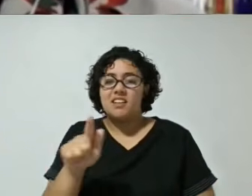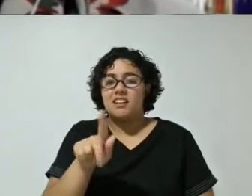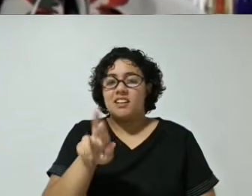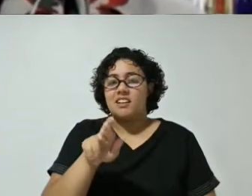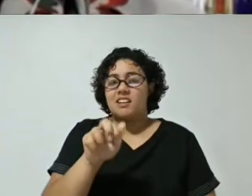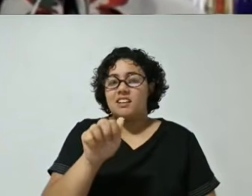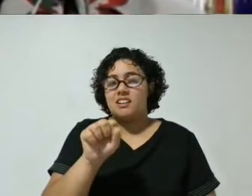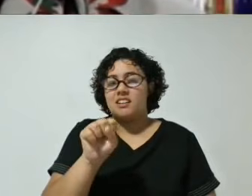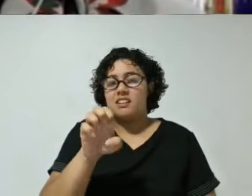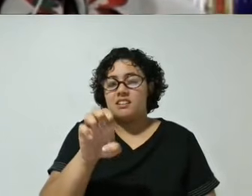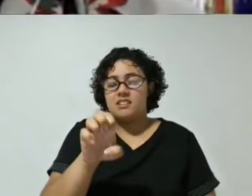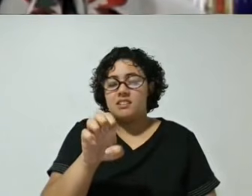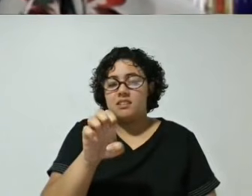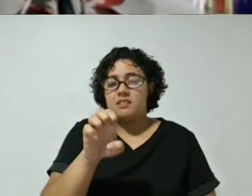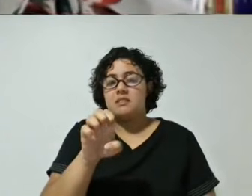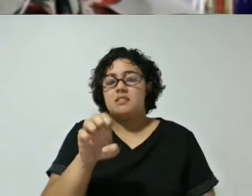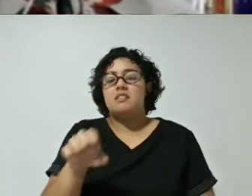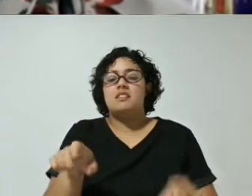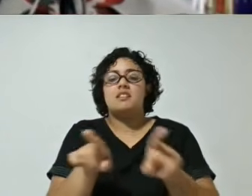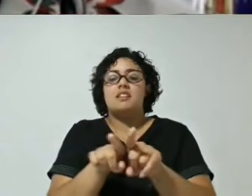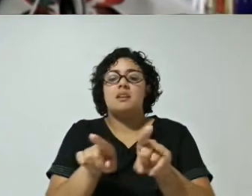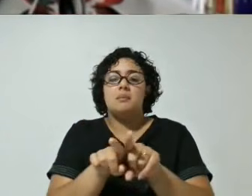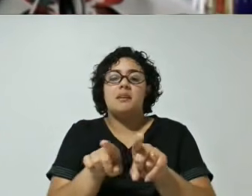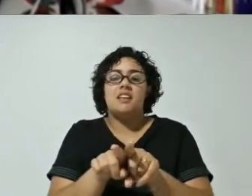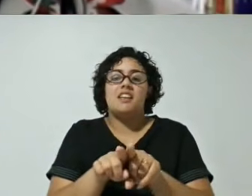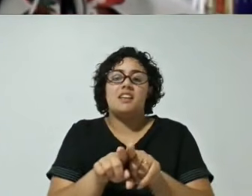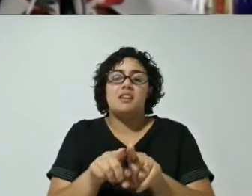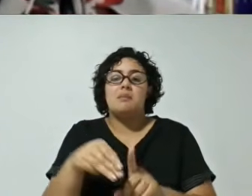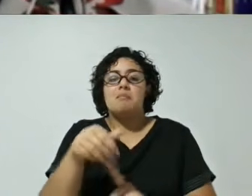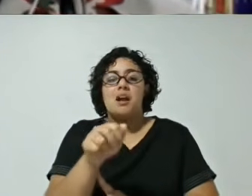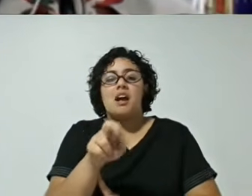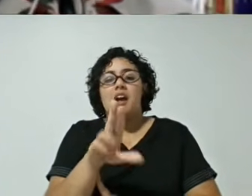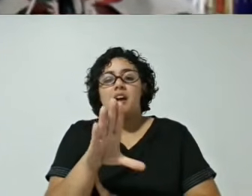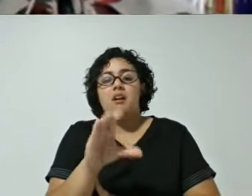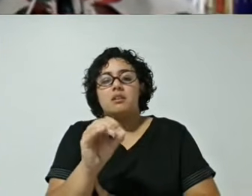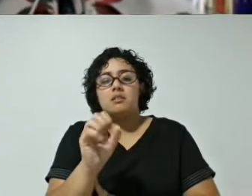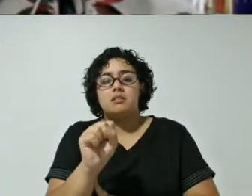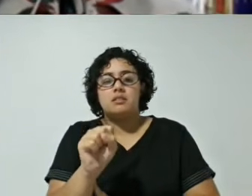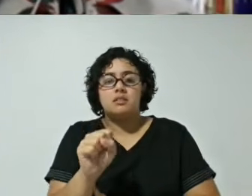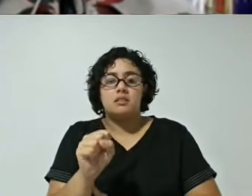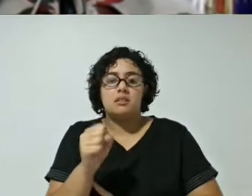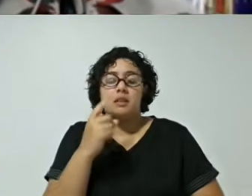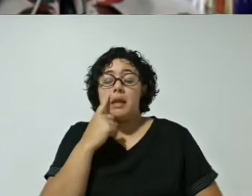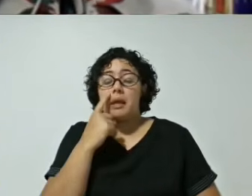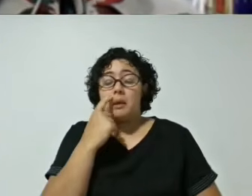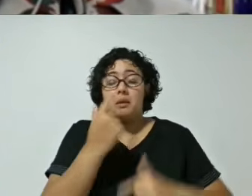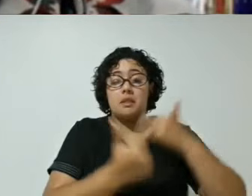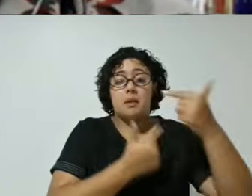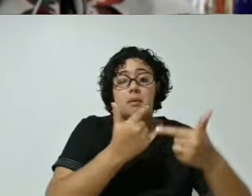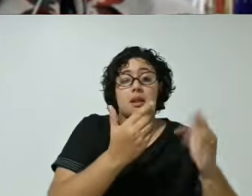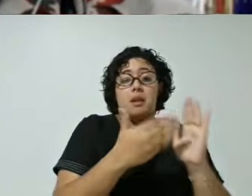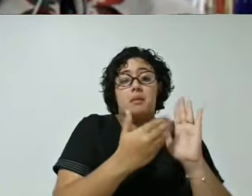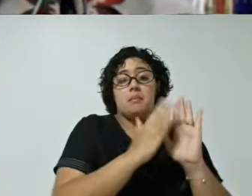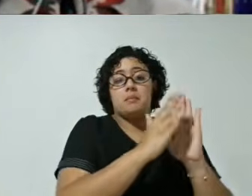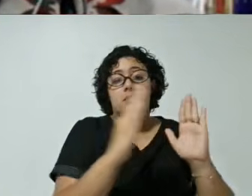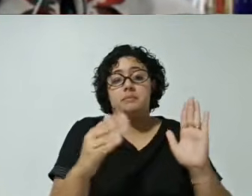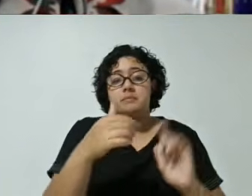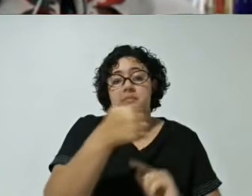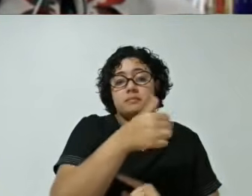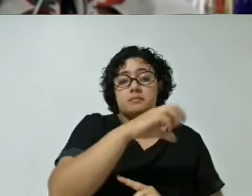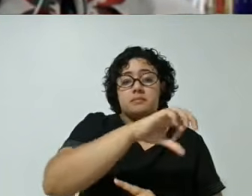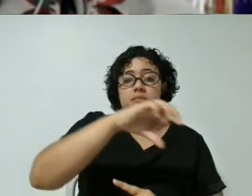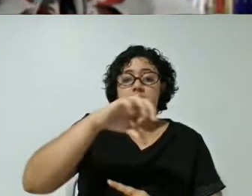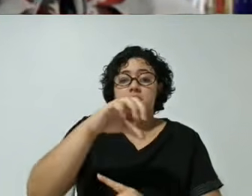Exerci a função de bibliotecário, né, de 96 a 2000. Se não me engano, era o final do